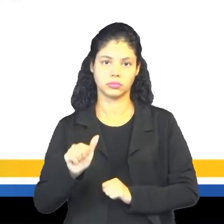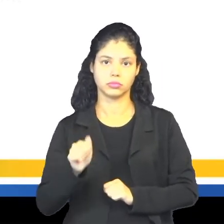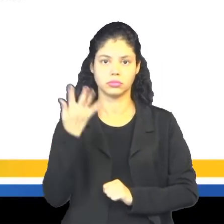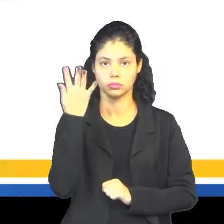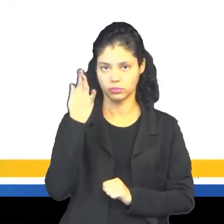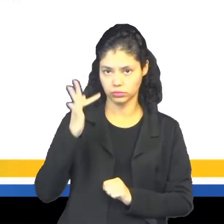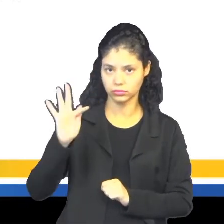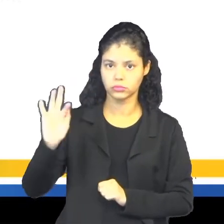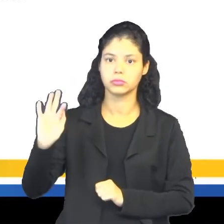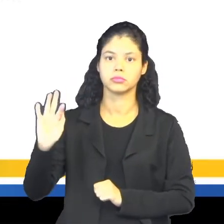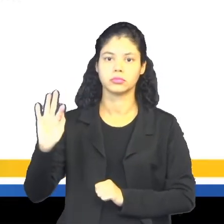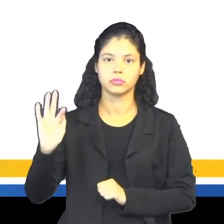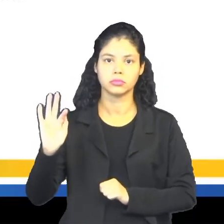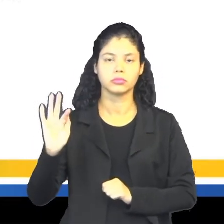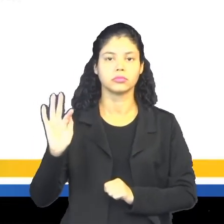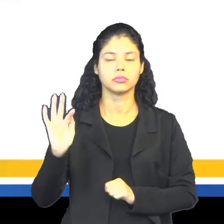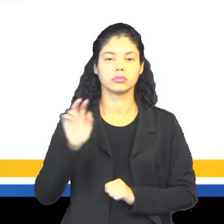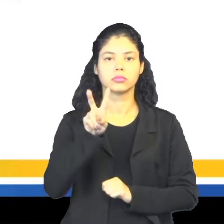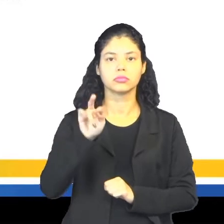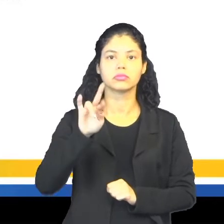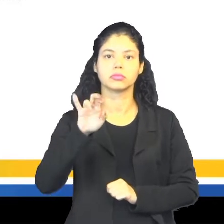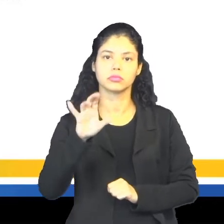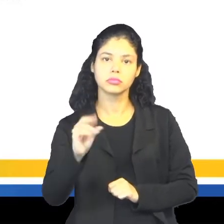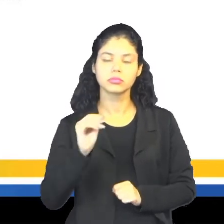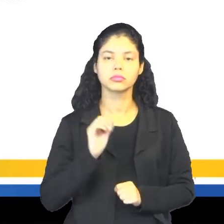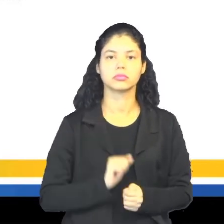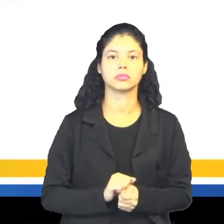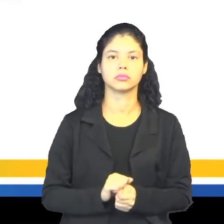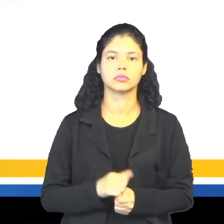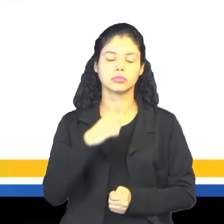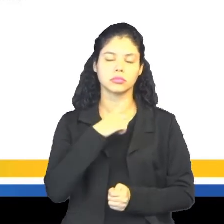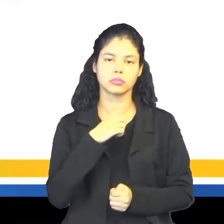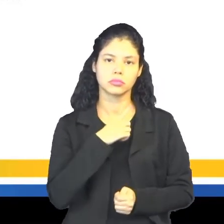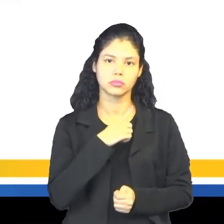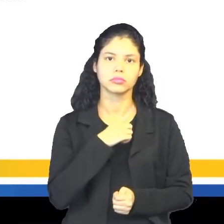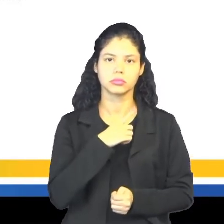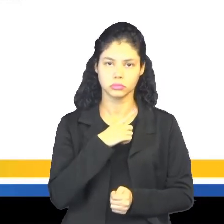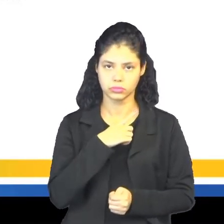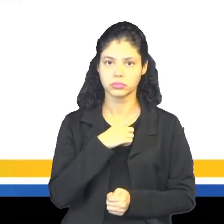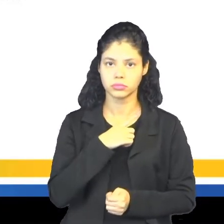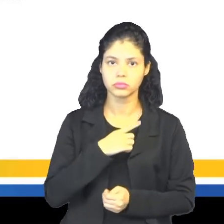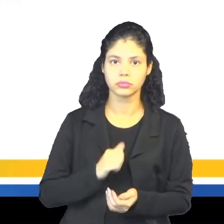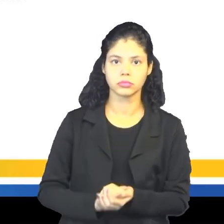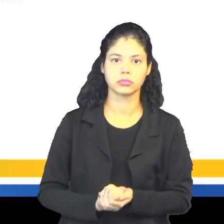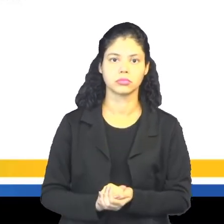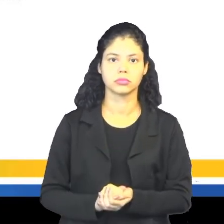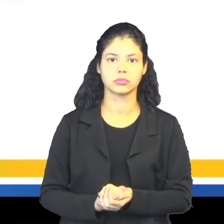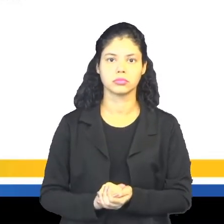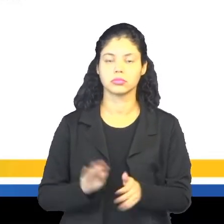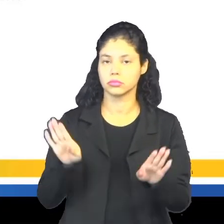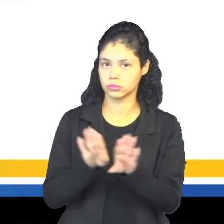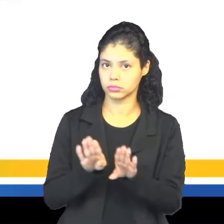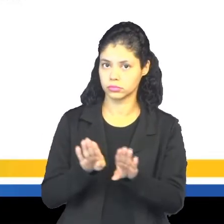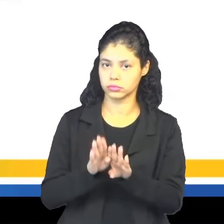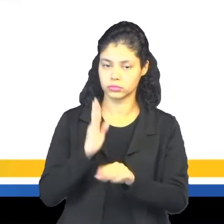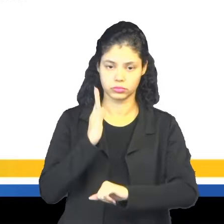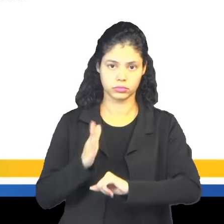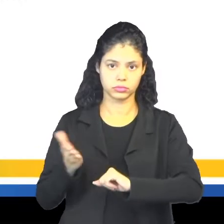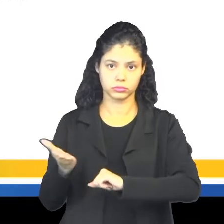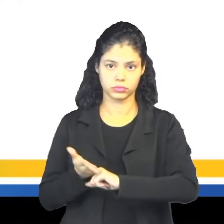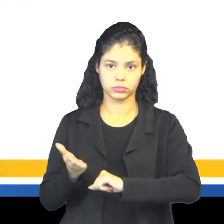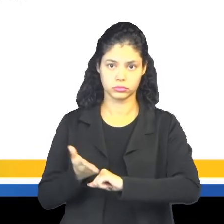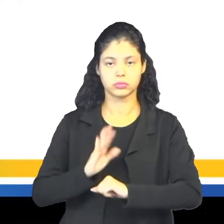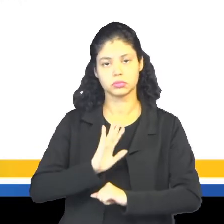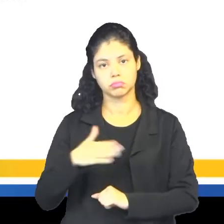né, a vitória sobre a Inglaterra, ali na Guerra dos 100 Anos, né, firma ali as bases para a consolidação do Estado moderno. Enquanto